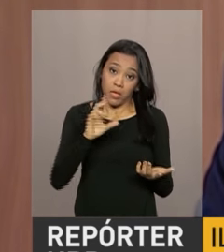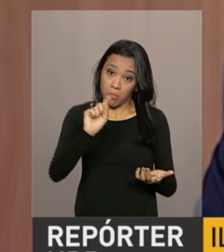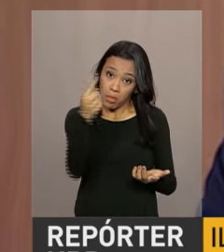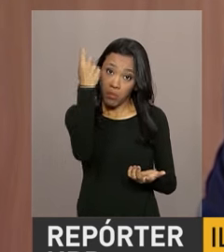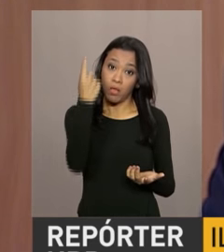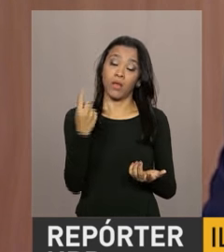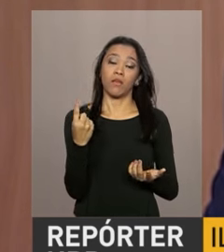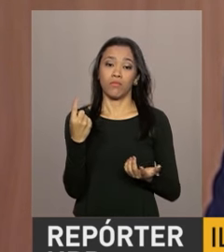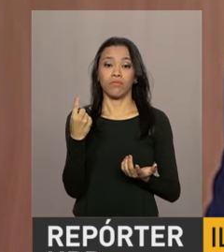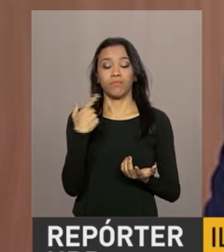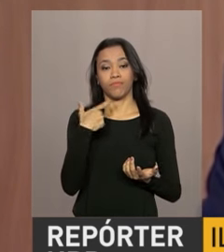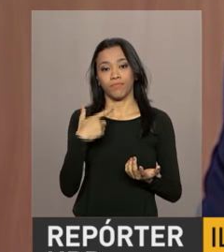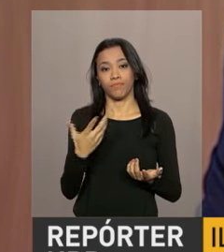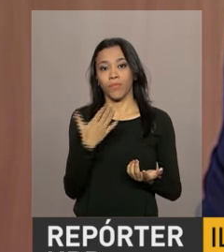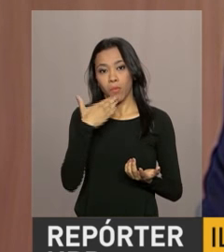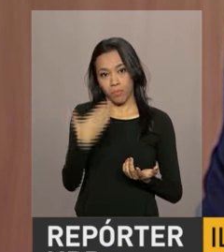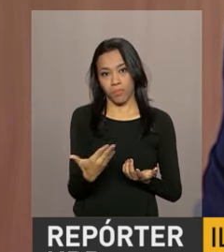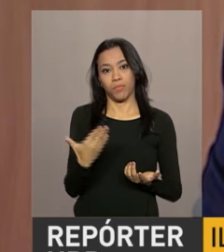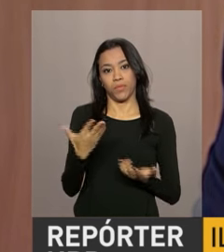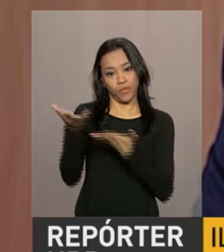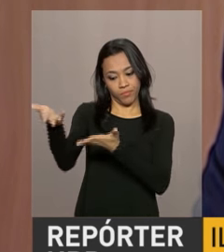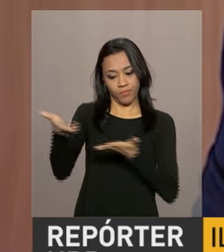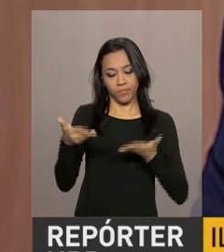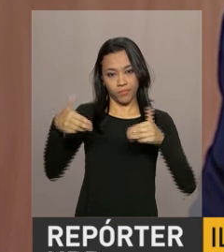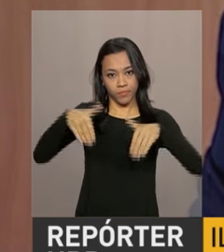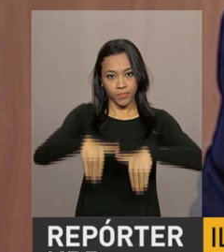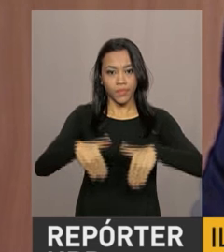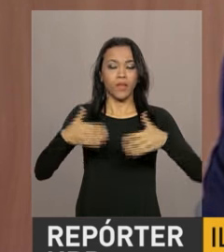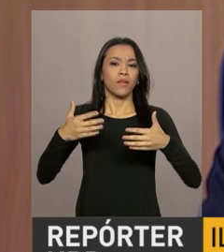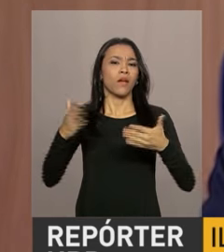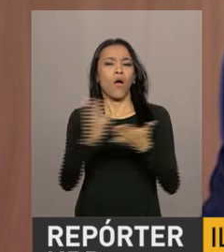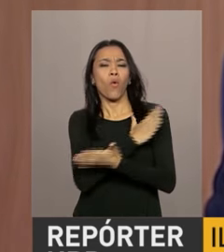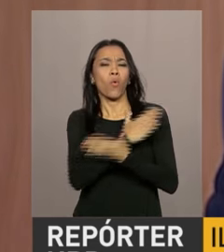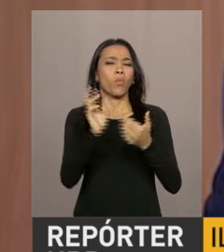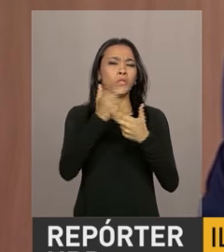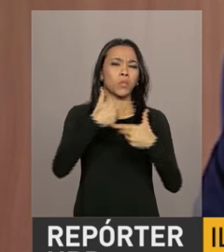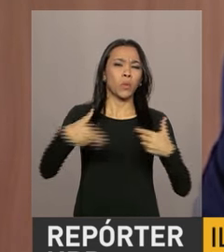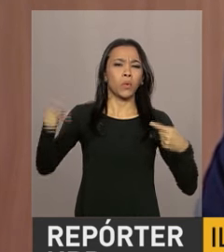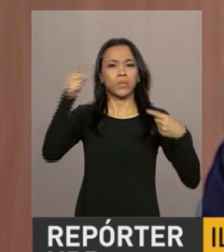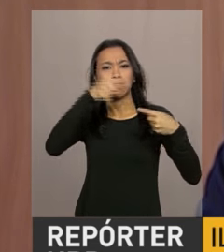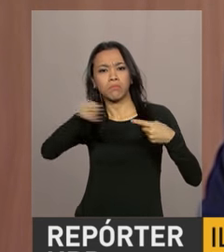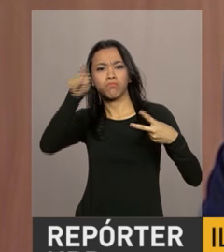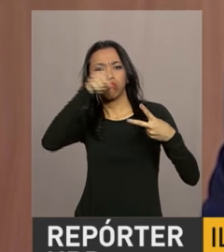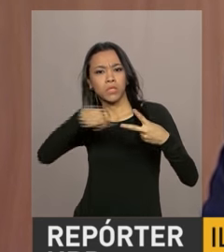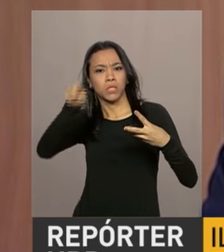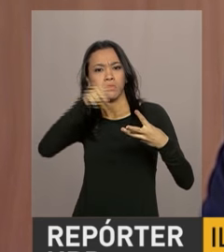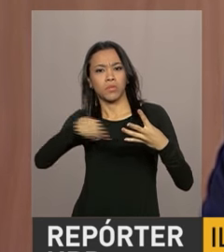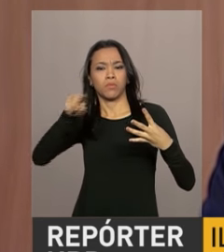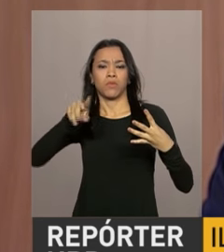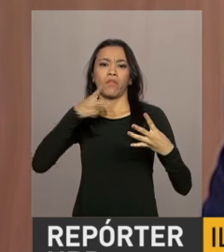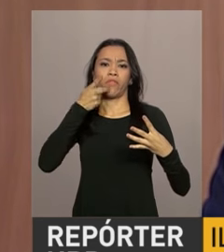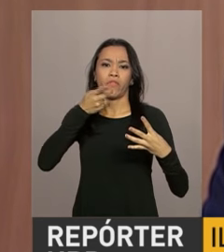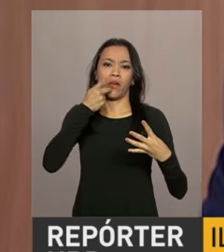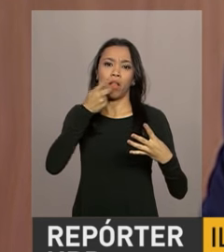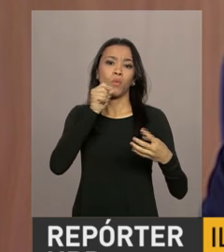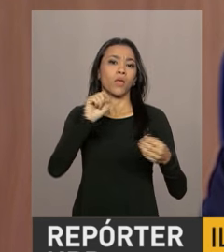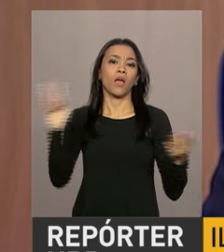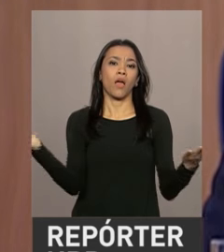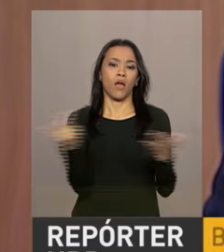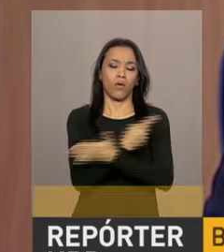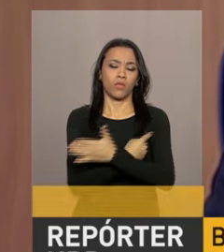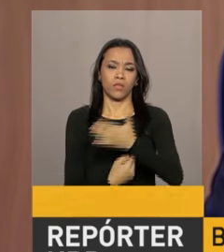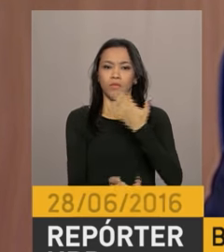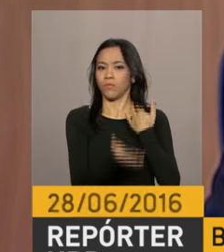aproveitei a oportunidade para colocar algumas questões, algumas diretrizes, falar dos últimos